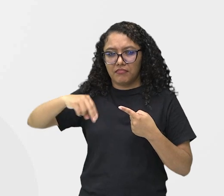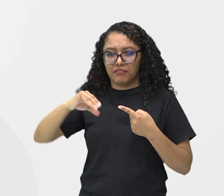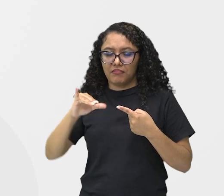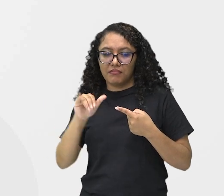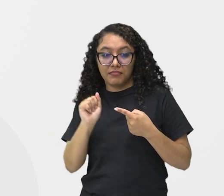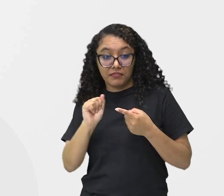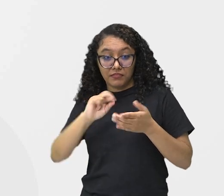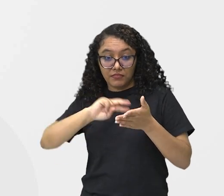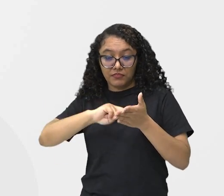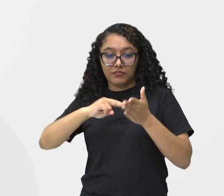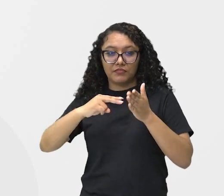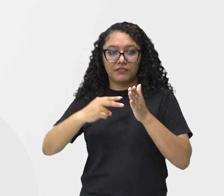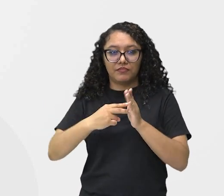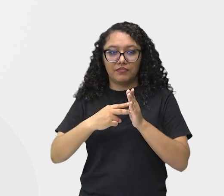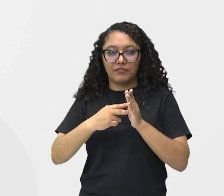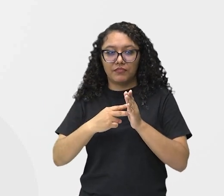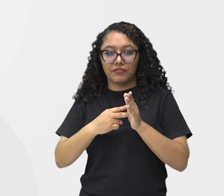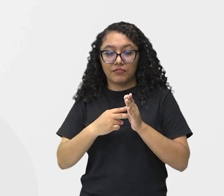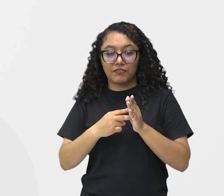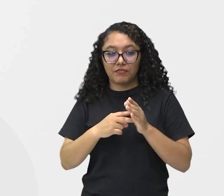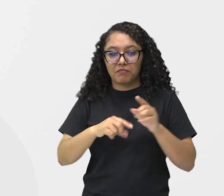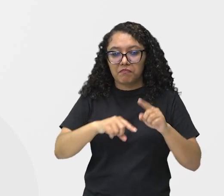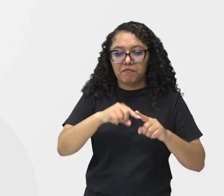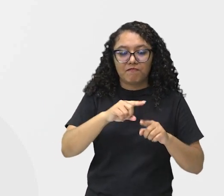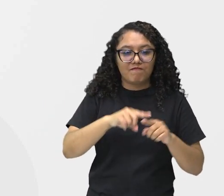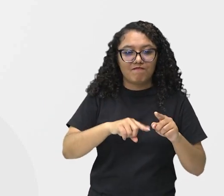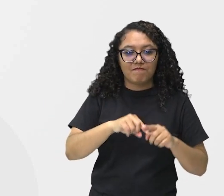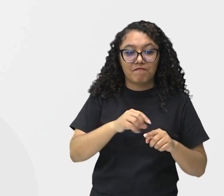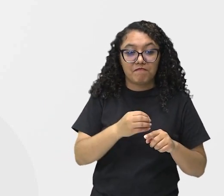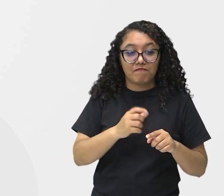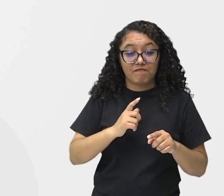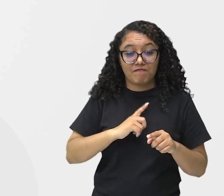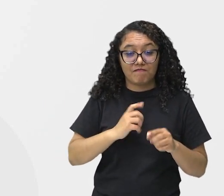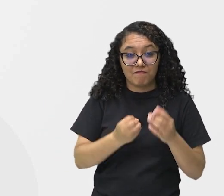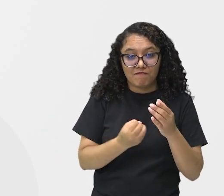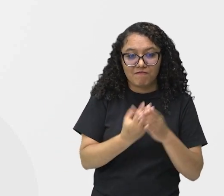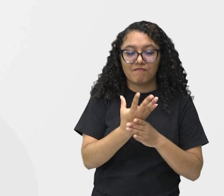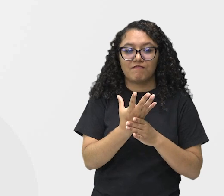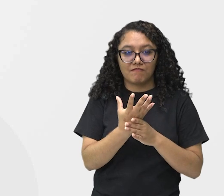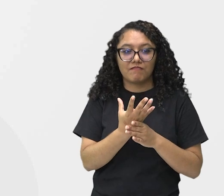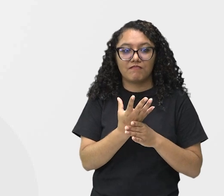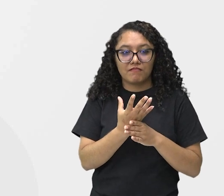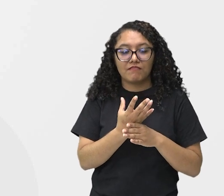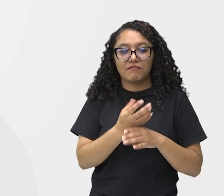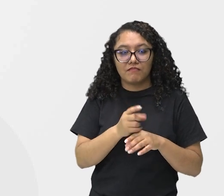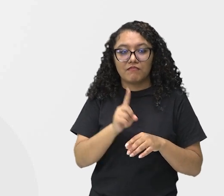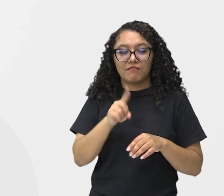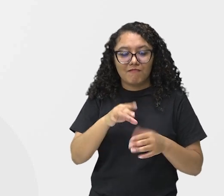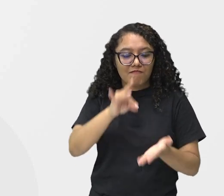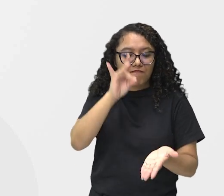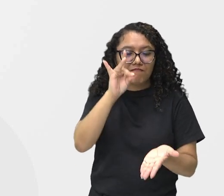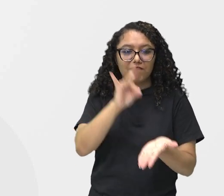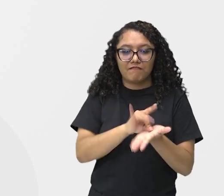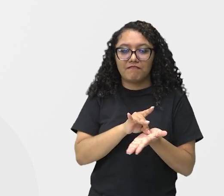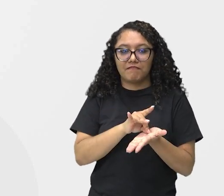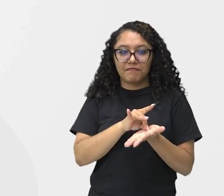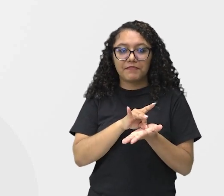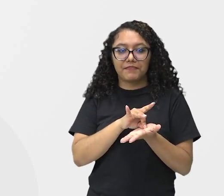Imanência é aquilo que existe materialmente, é aquilo que é